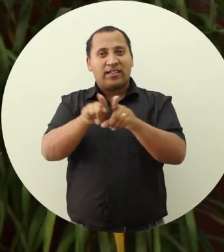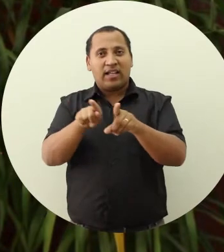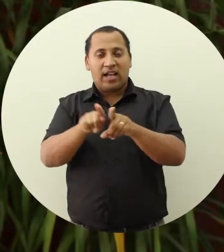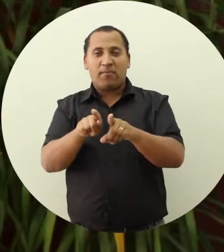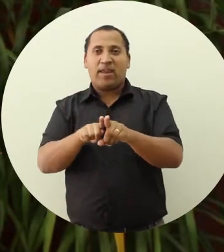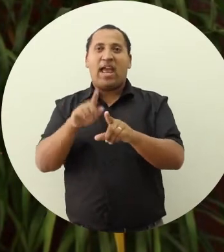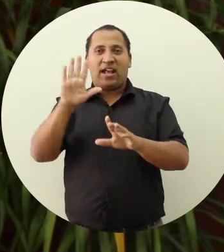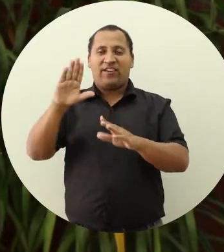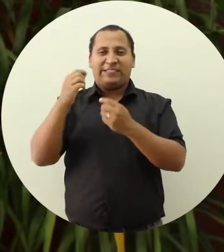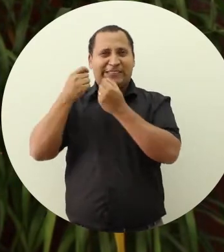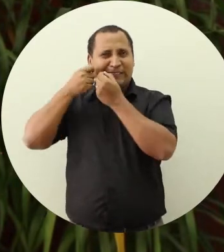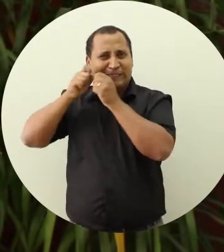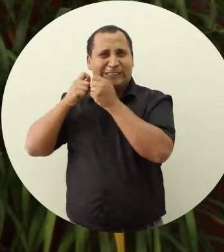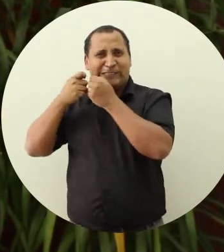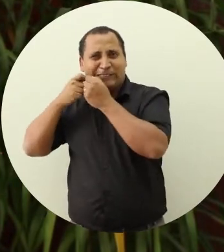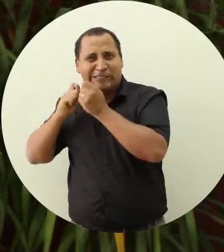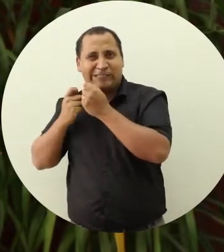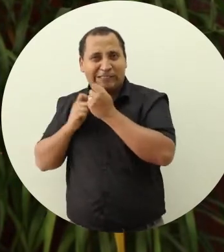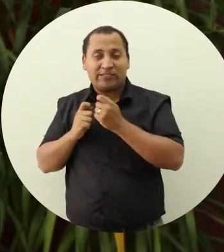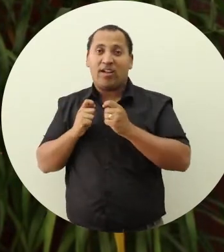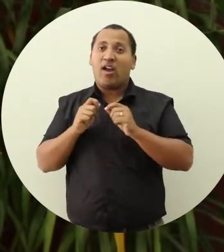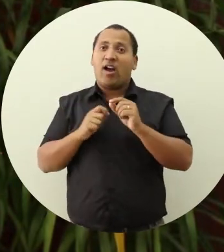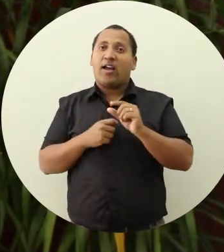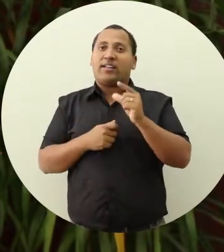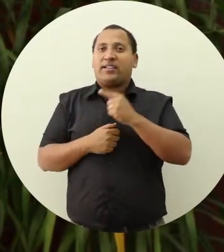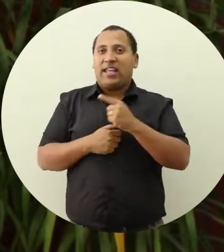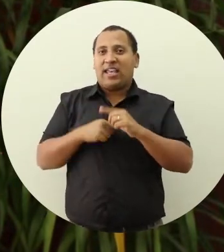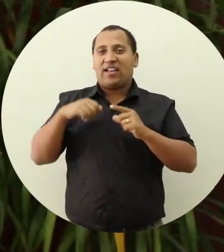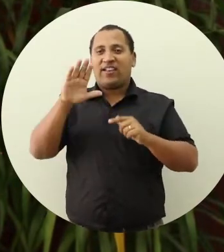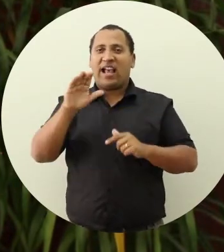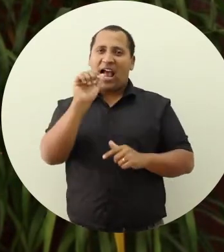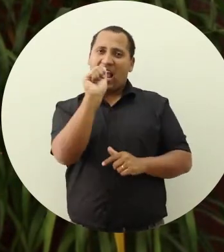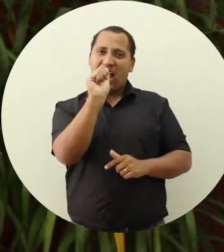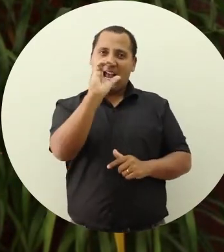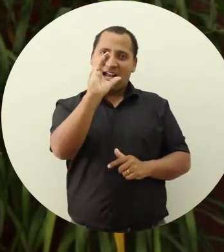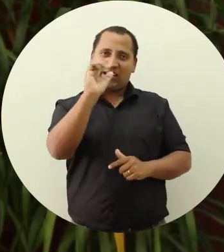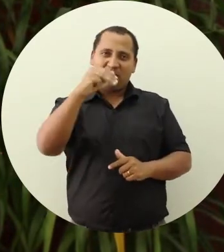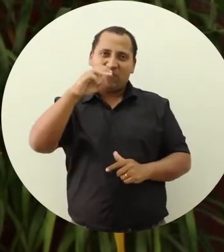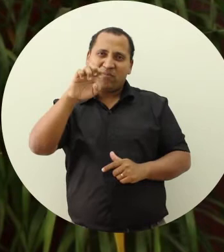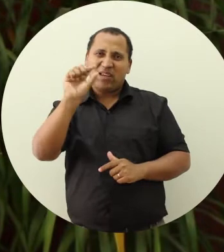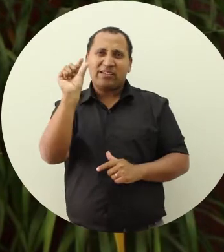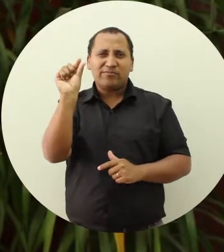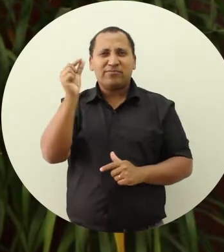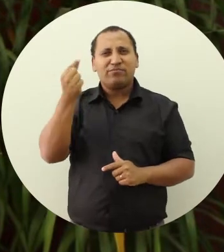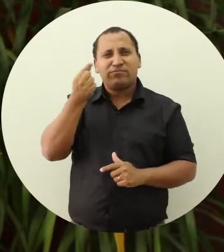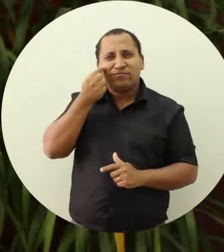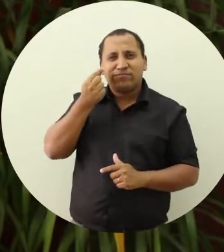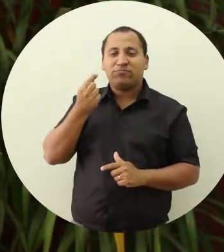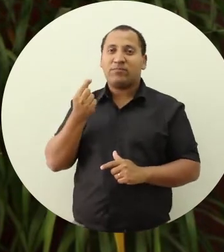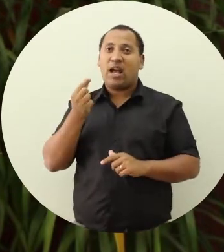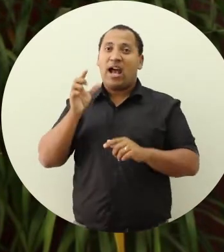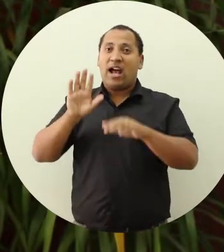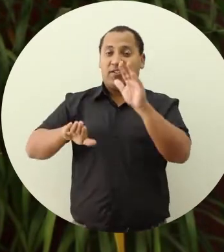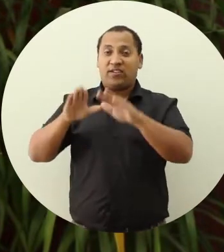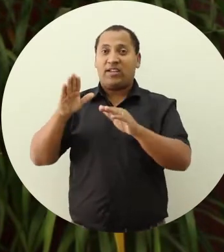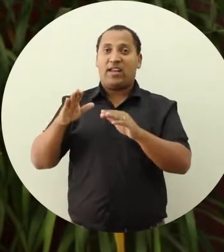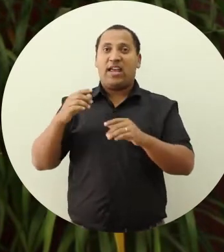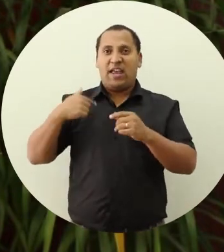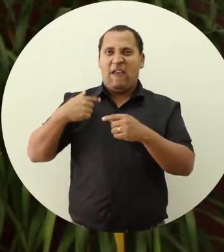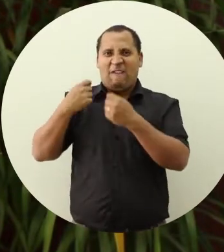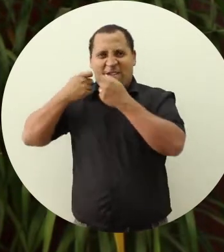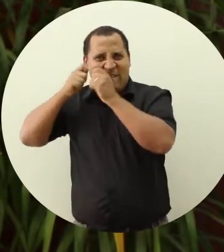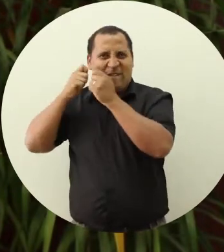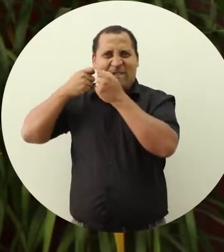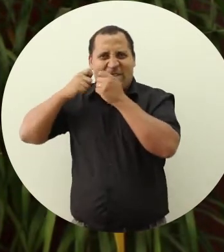paciente tem uma acne escoriada, que às vezes a pessoa tem uma lesão mínima de acne, às vezes um microcomedão ou os poros dilatados